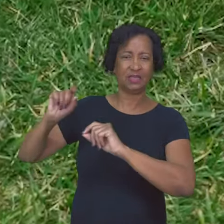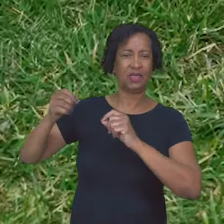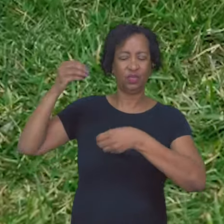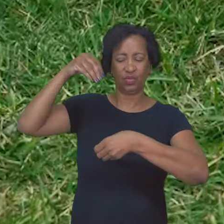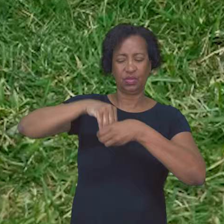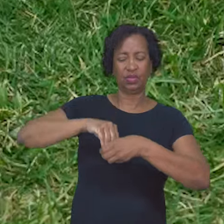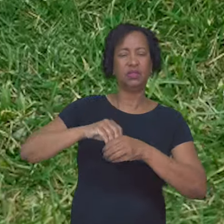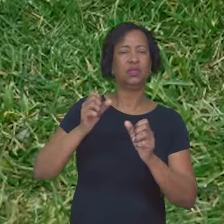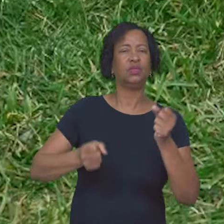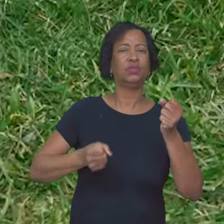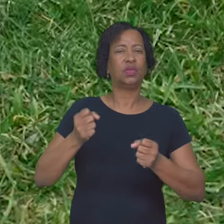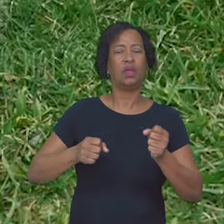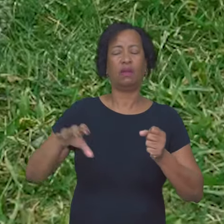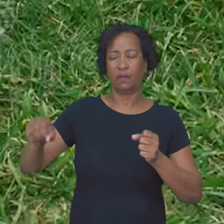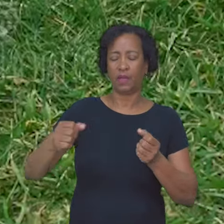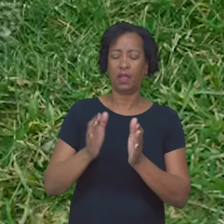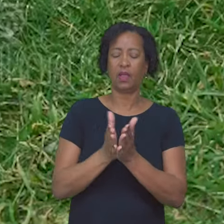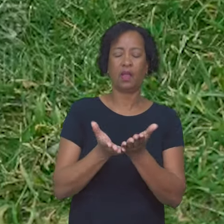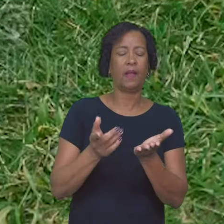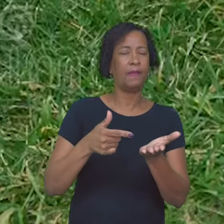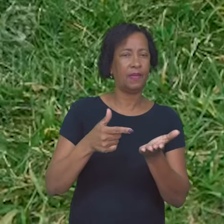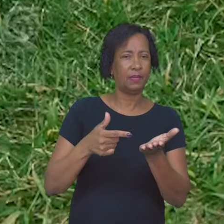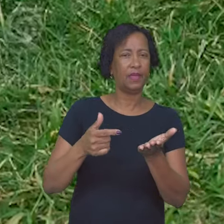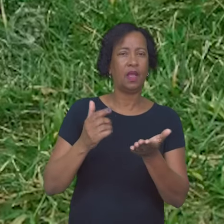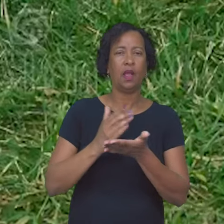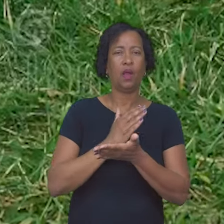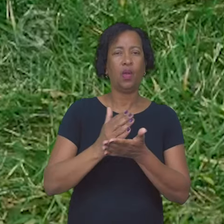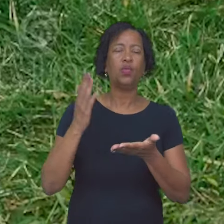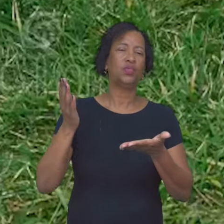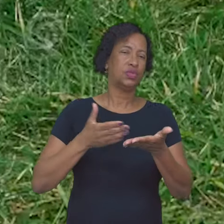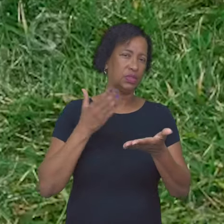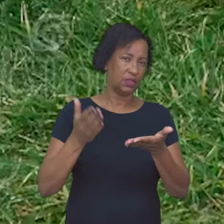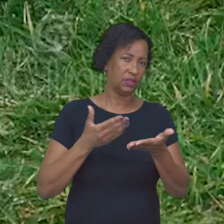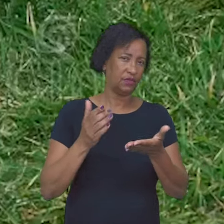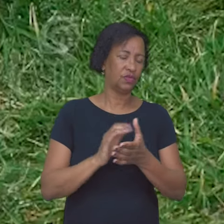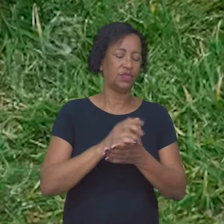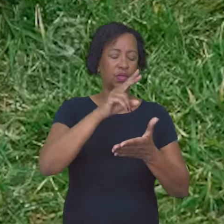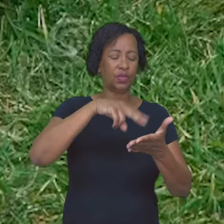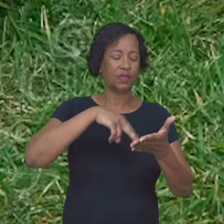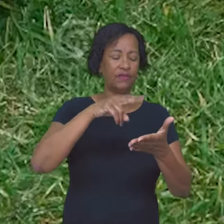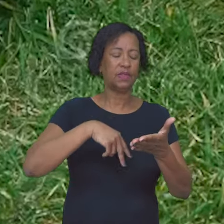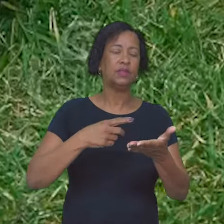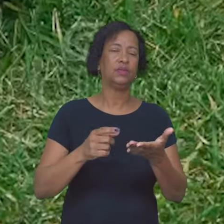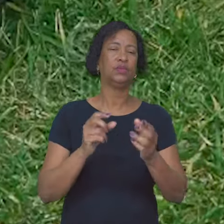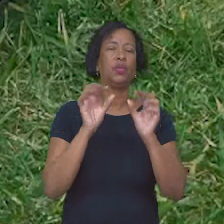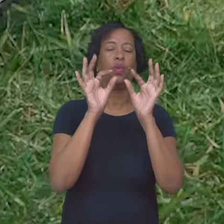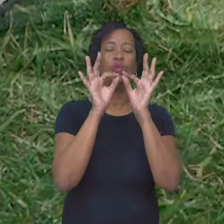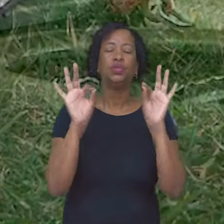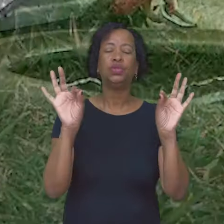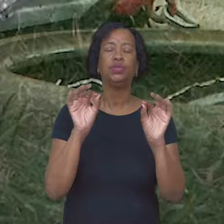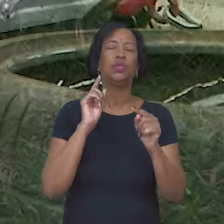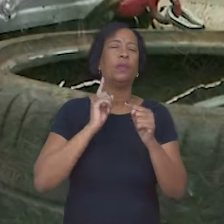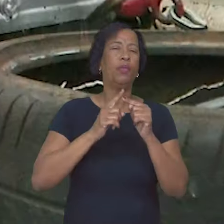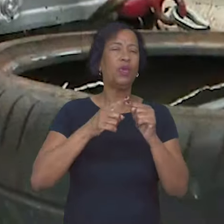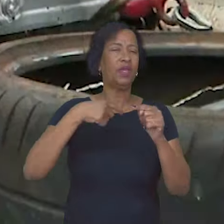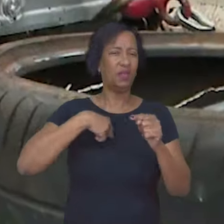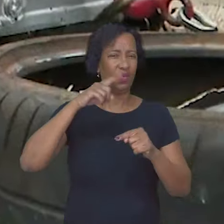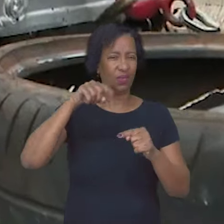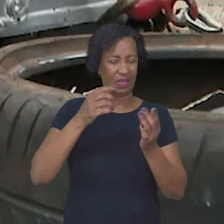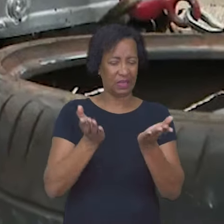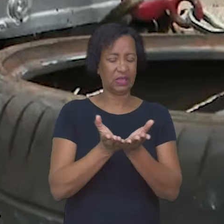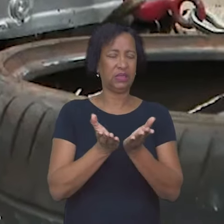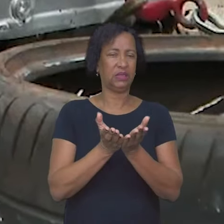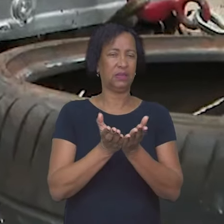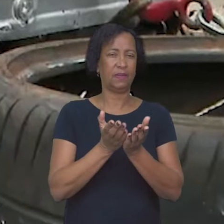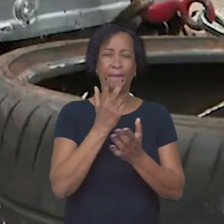minha Bíblia e alguns livros que eu estava lendo um deles era por que sou cristão parecia que eu tinha